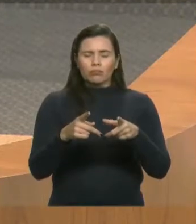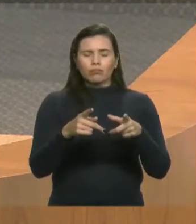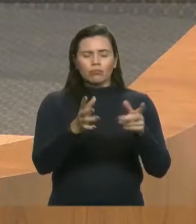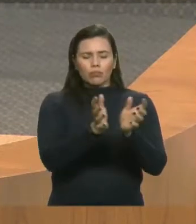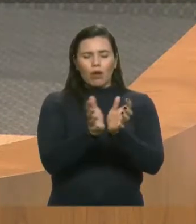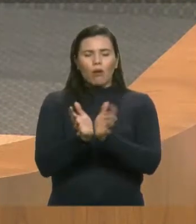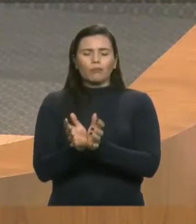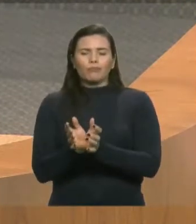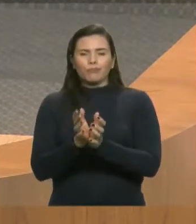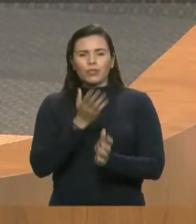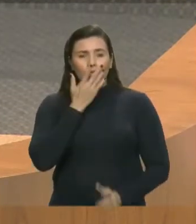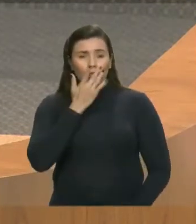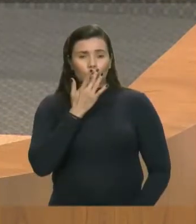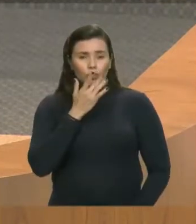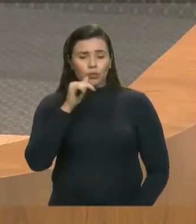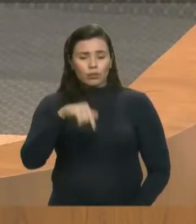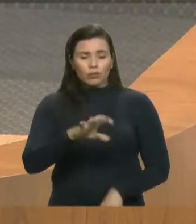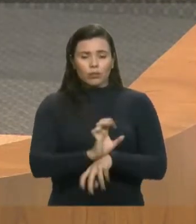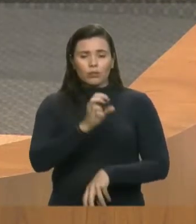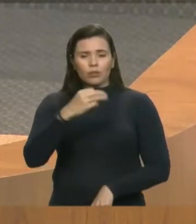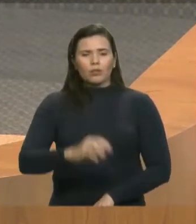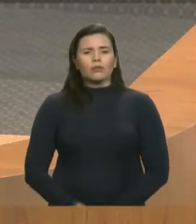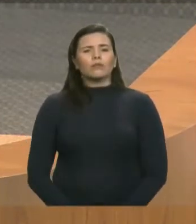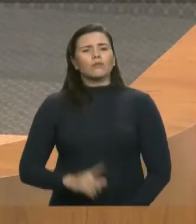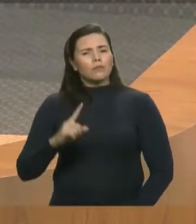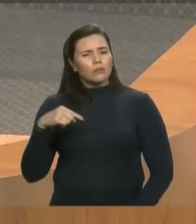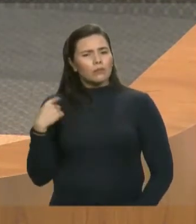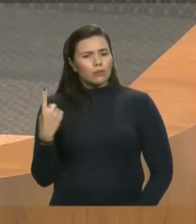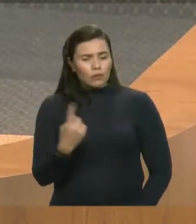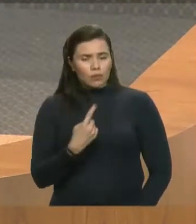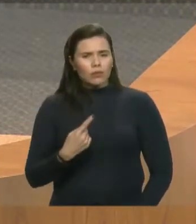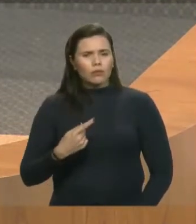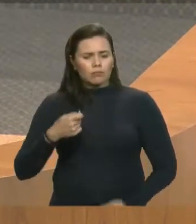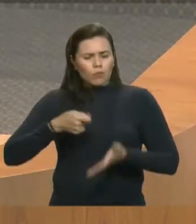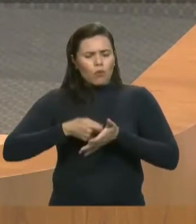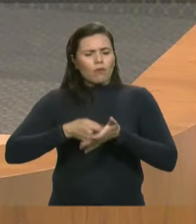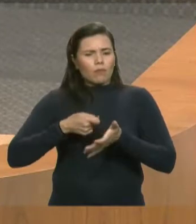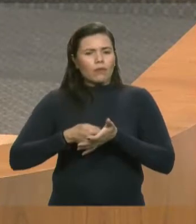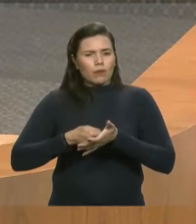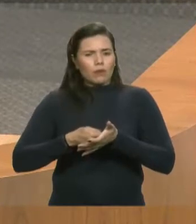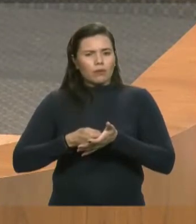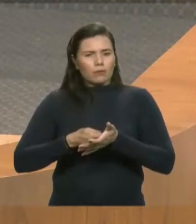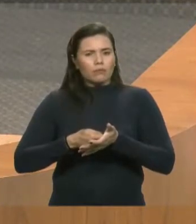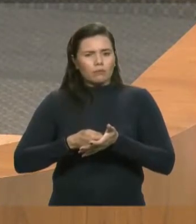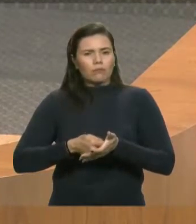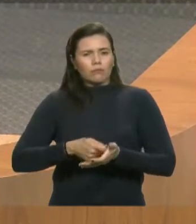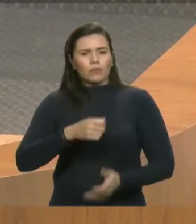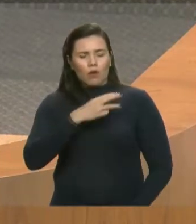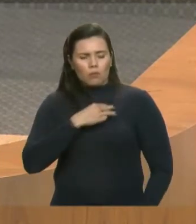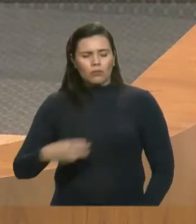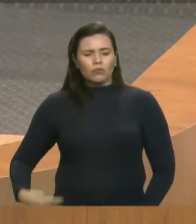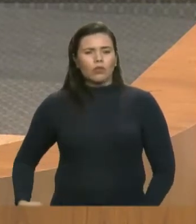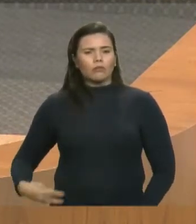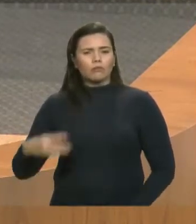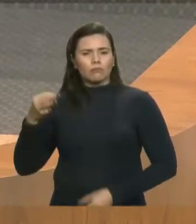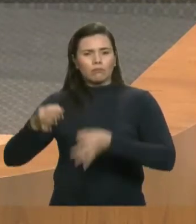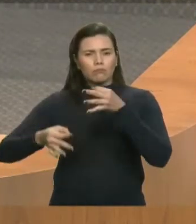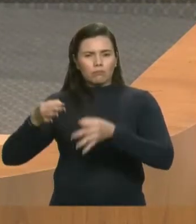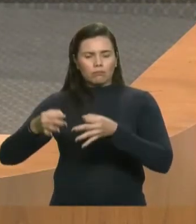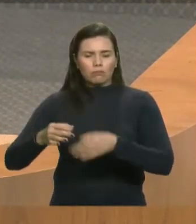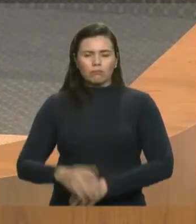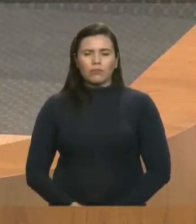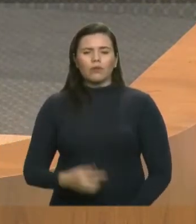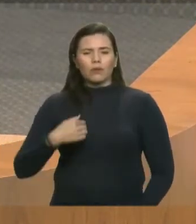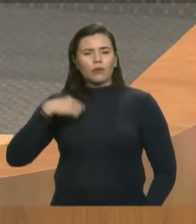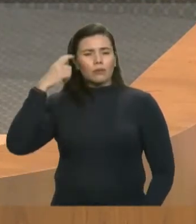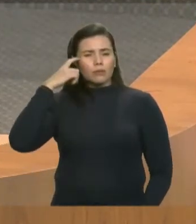nosso estado, solicitar providência via o Ministério da Justiça. E acho que a principal